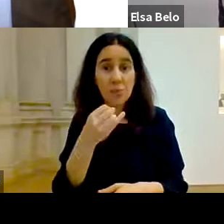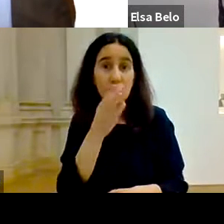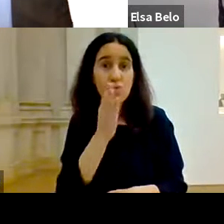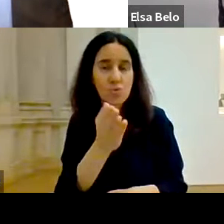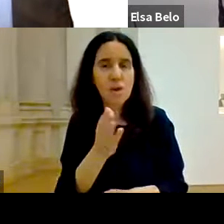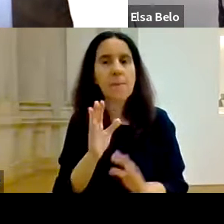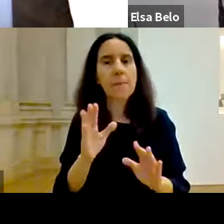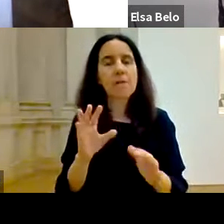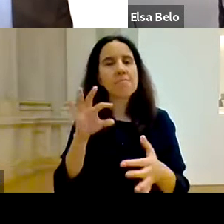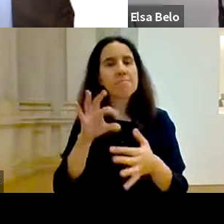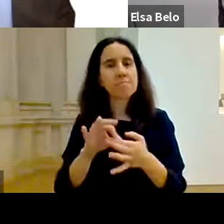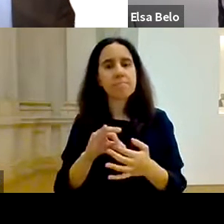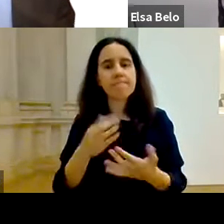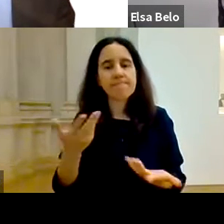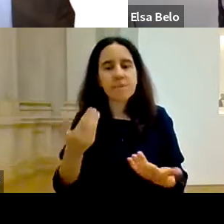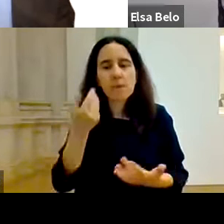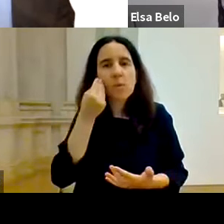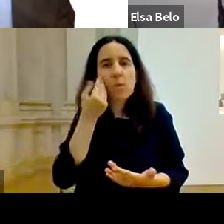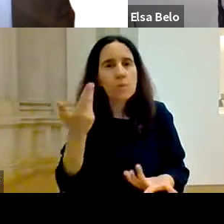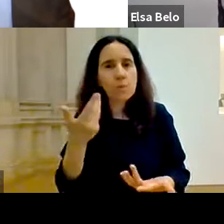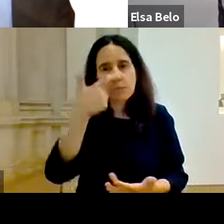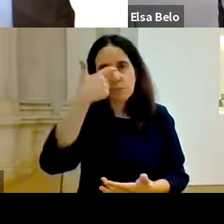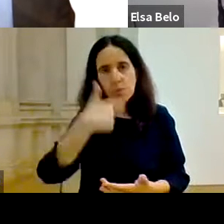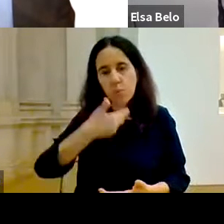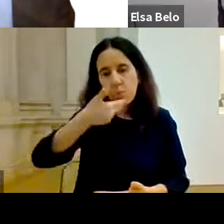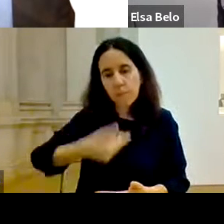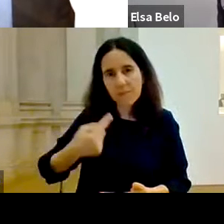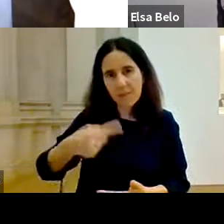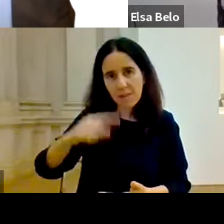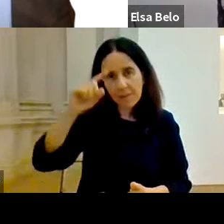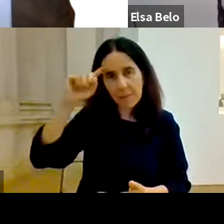vista do staffing, depois precisamos de ter pessoas com competências